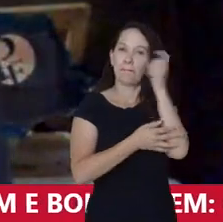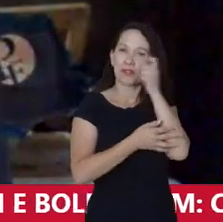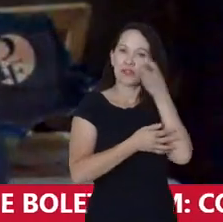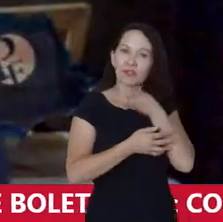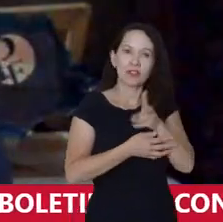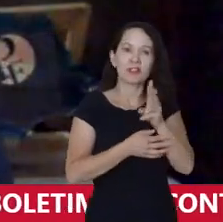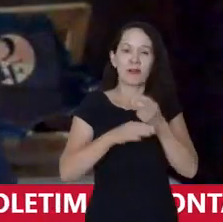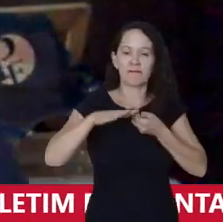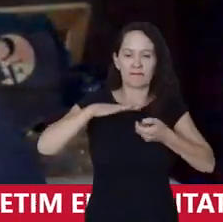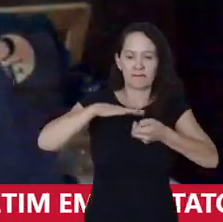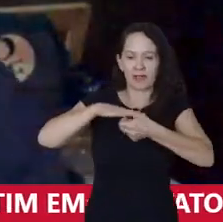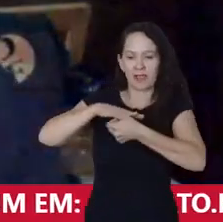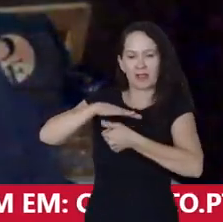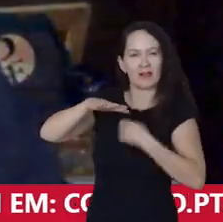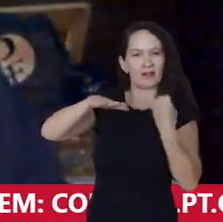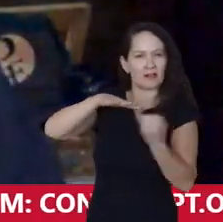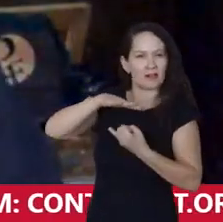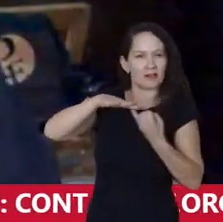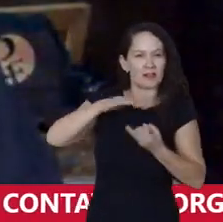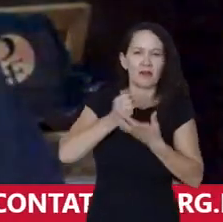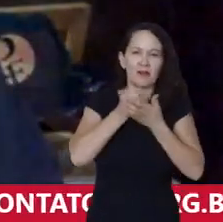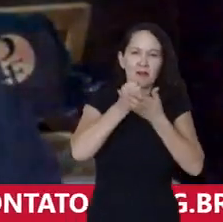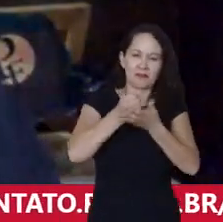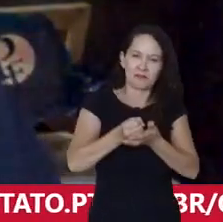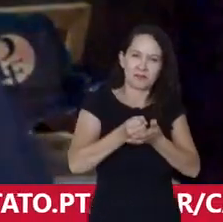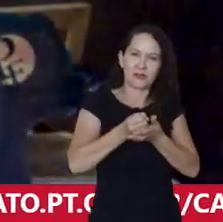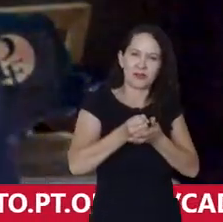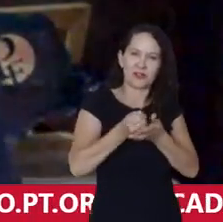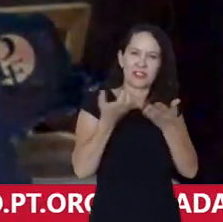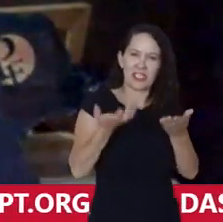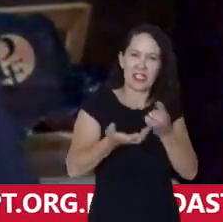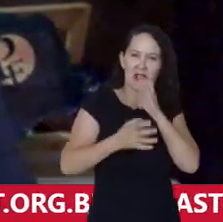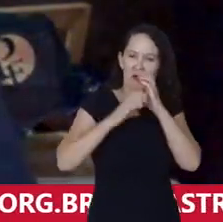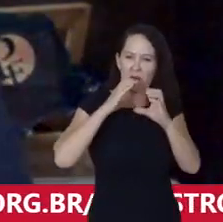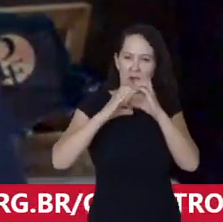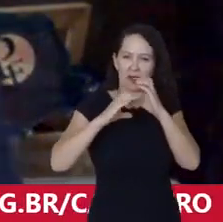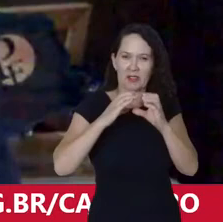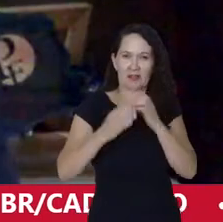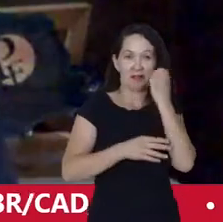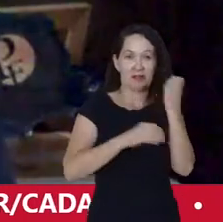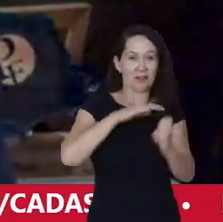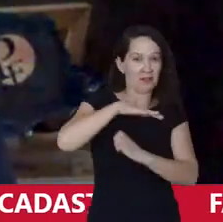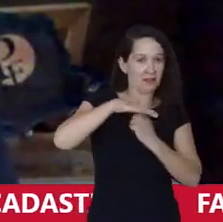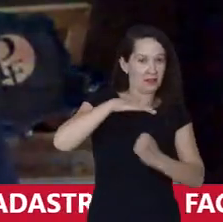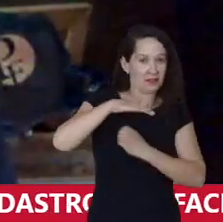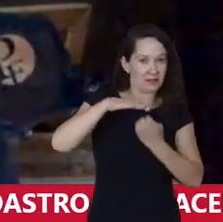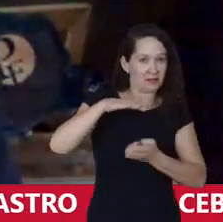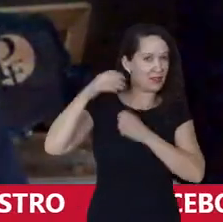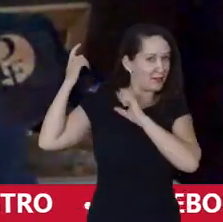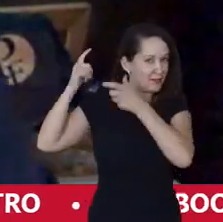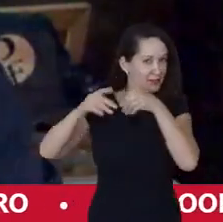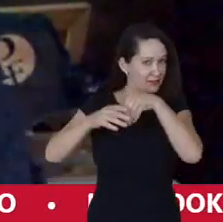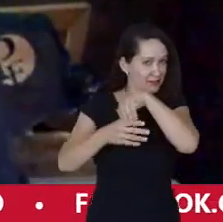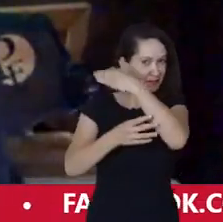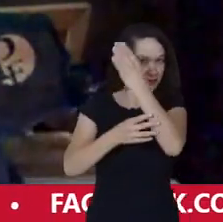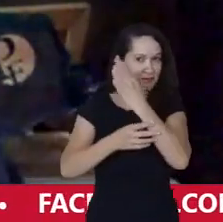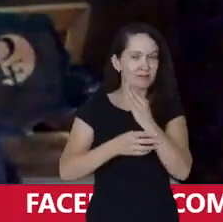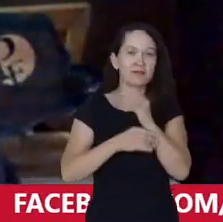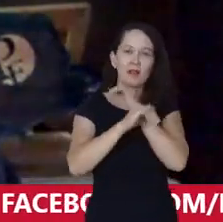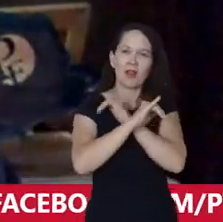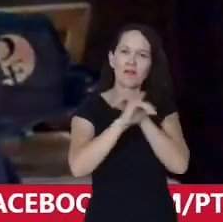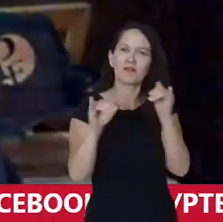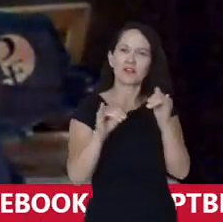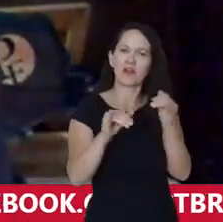a fake news institucional, o apoio dos grandes veículos de comunicação, dos mais tradicionais, dizendo que